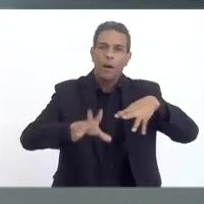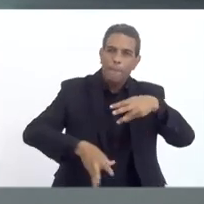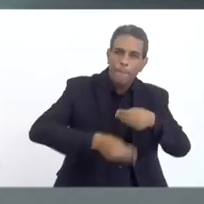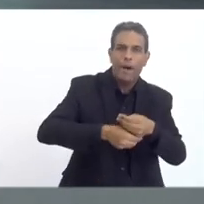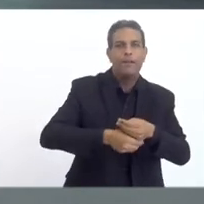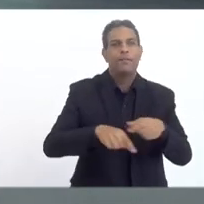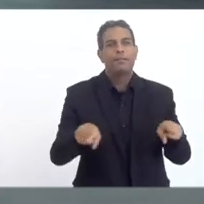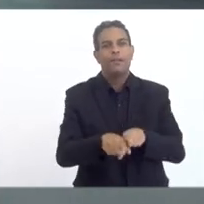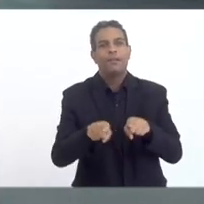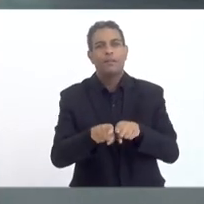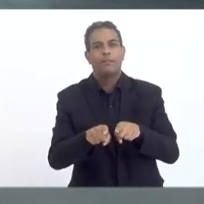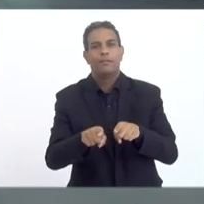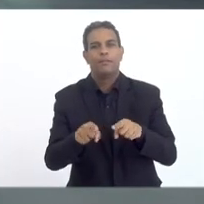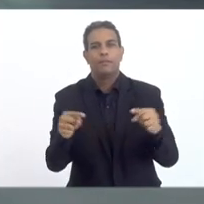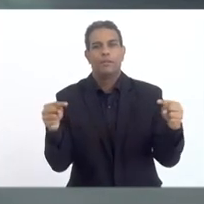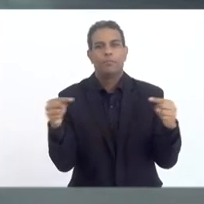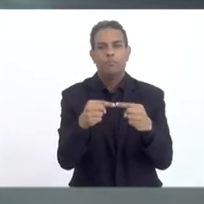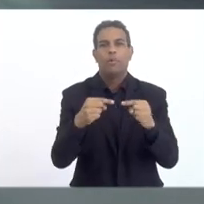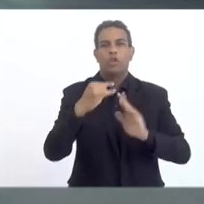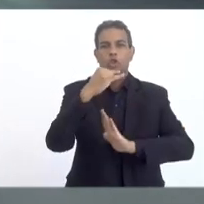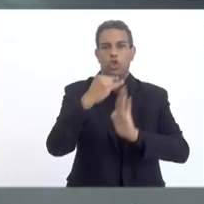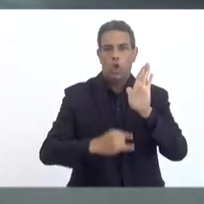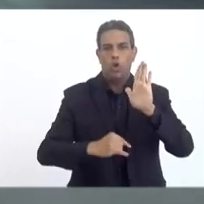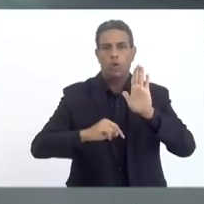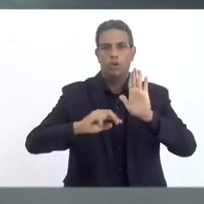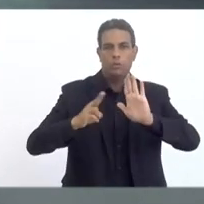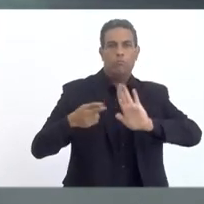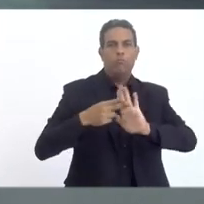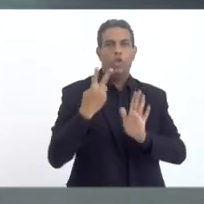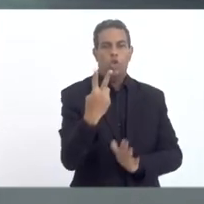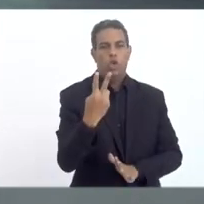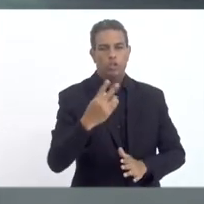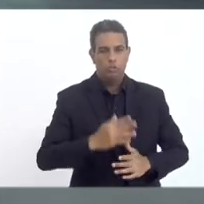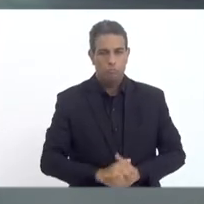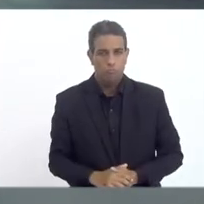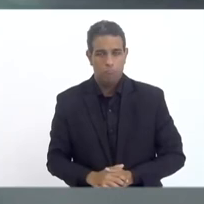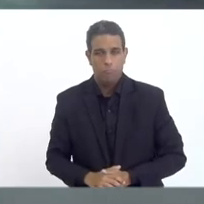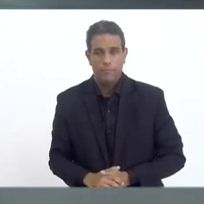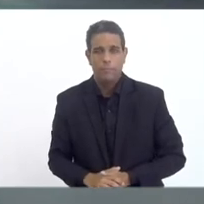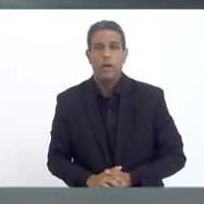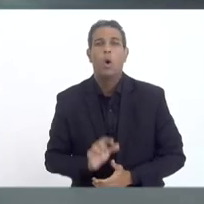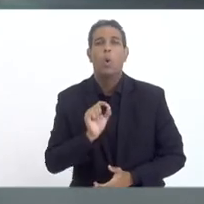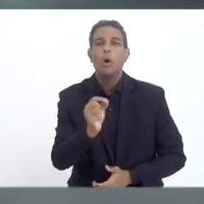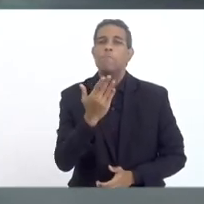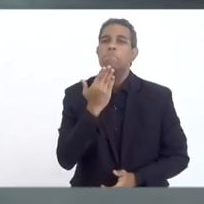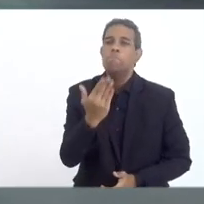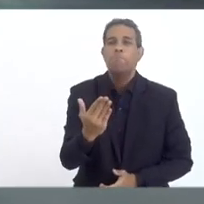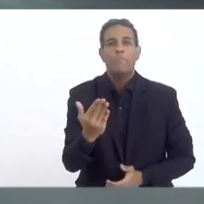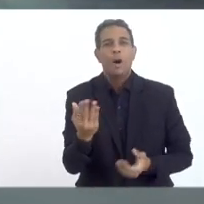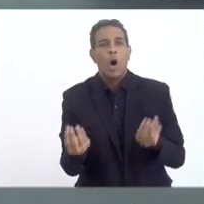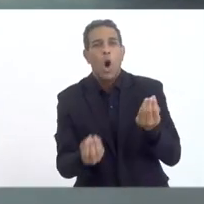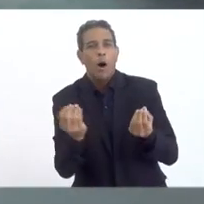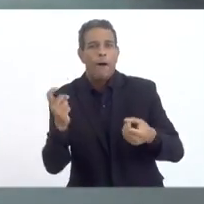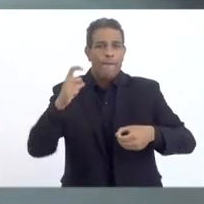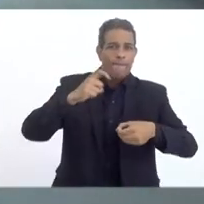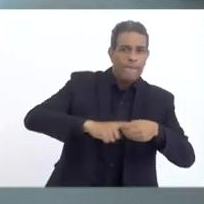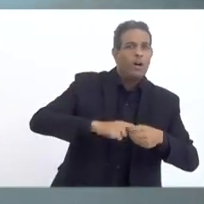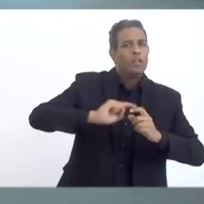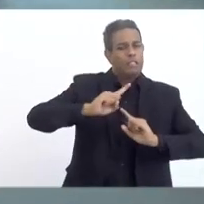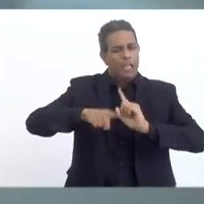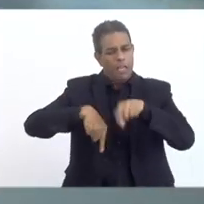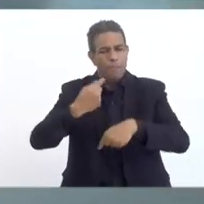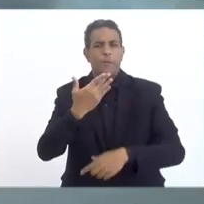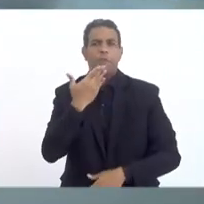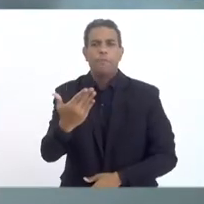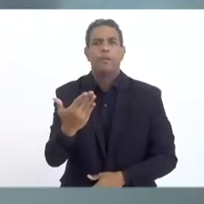incluído no anexo 2 das documentações entregues. Eu também não sou muito a favor de regime, não, deputado Luiz Paulo. Depois, inclusive,